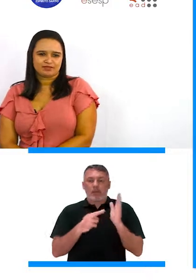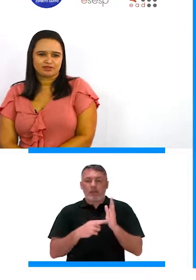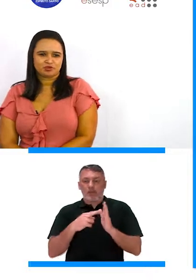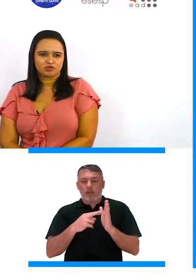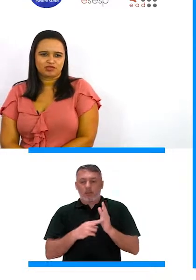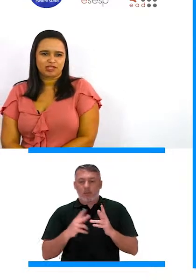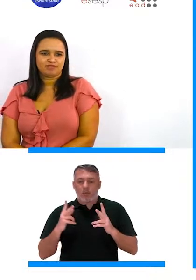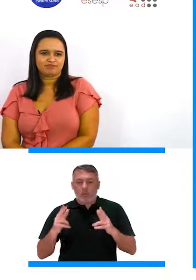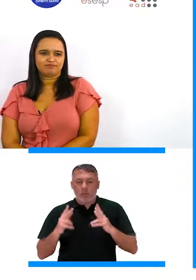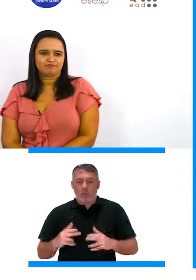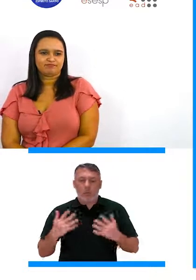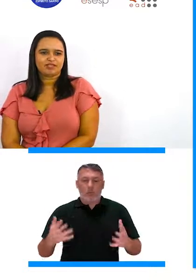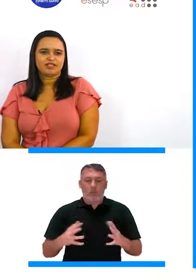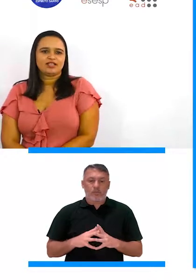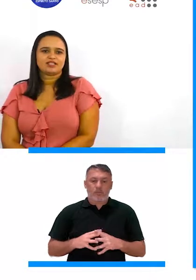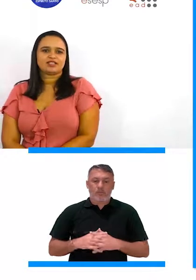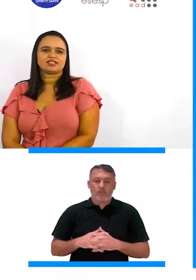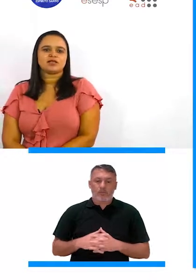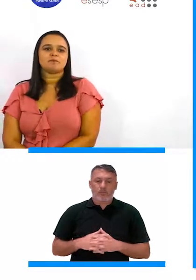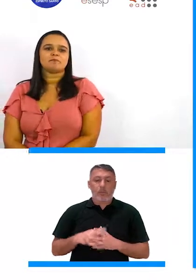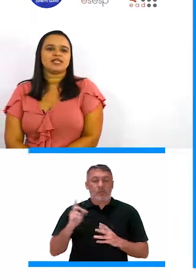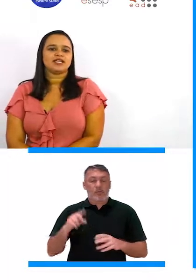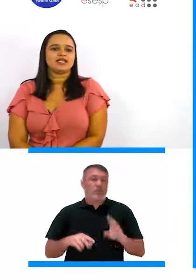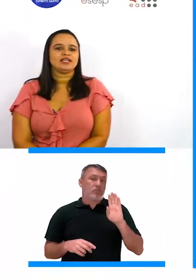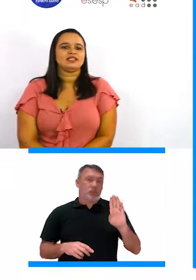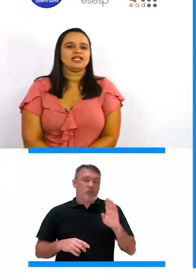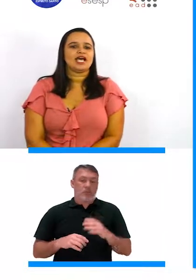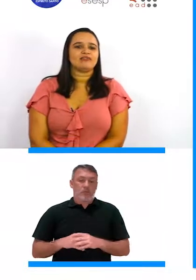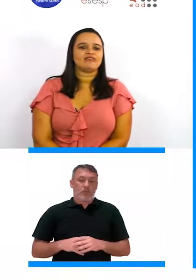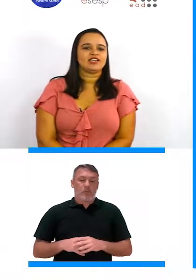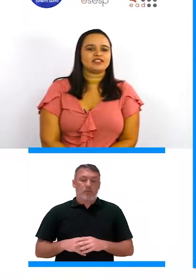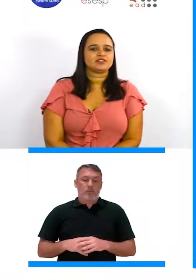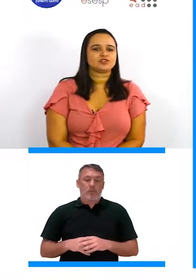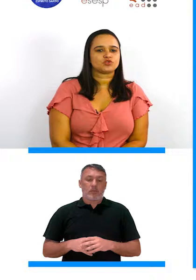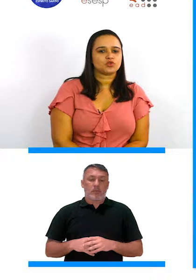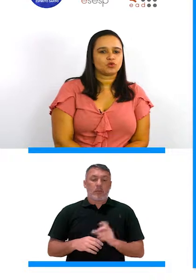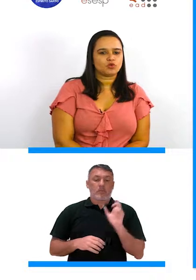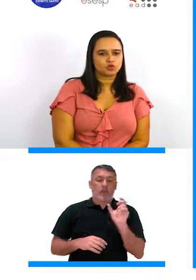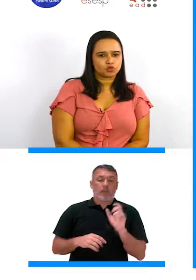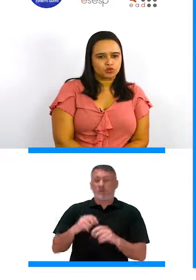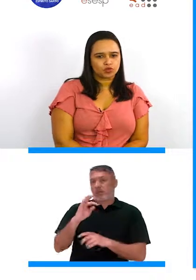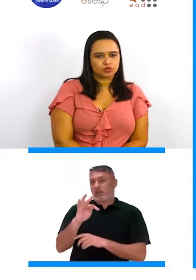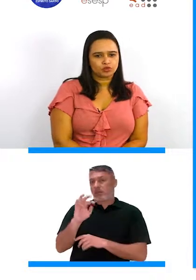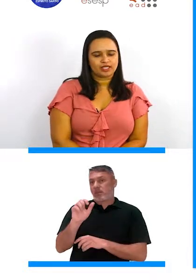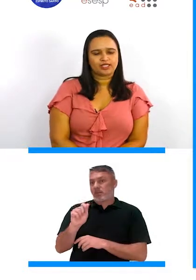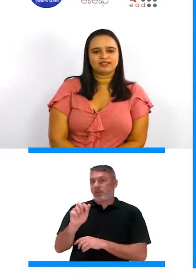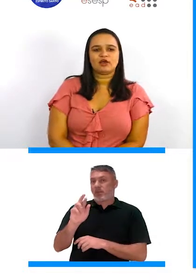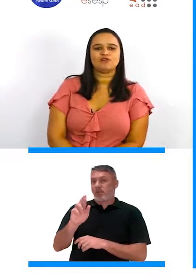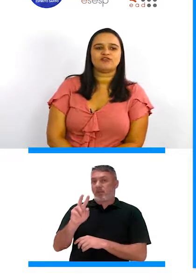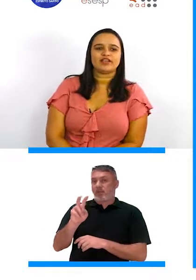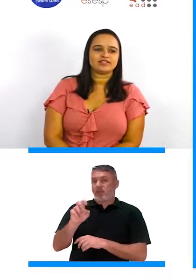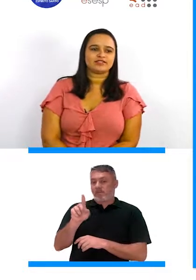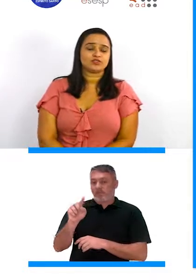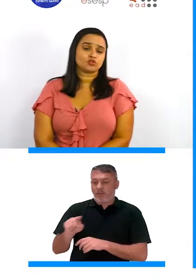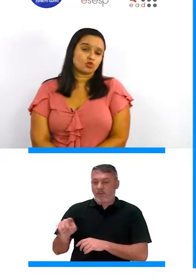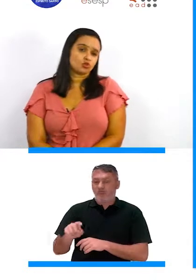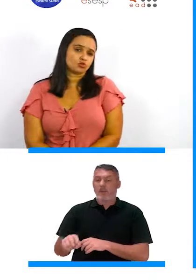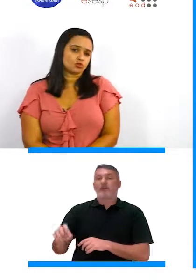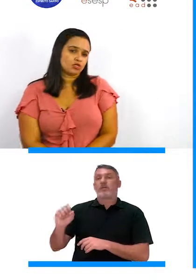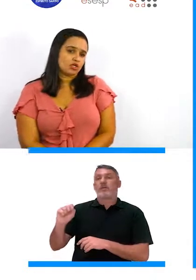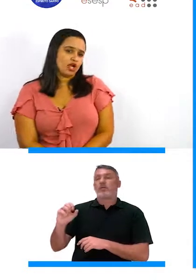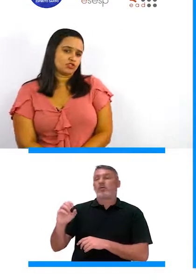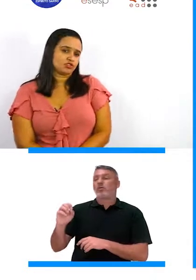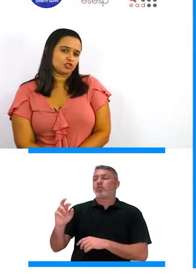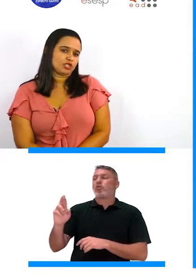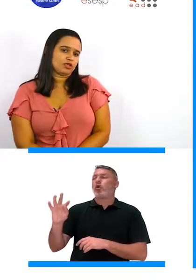regra? Vamos ver? Questão B. Talvez e sorto, né? Talvez e